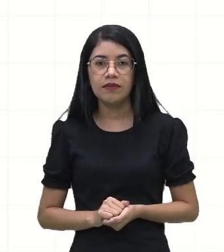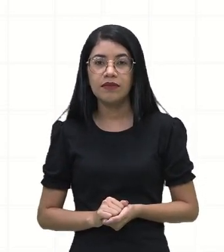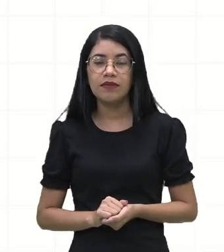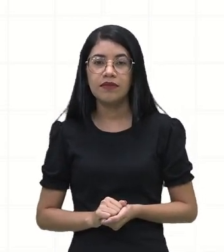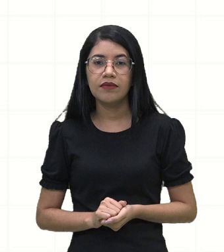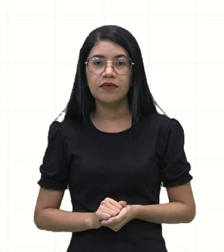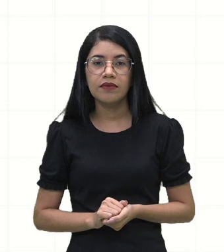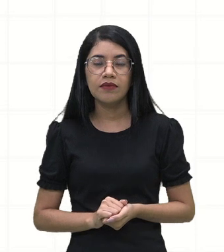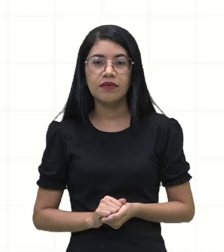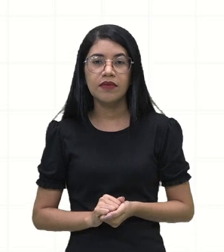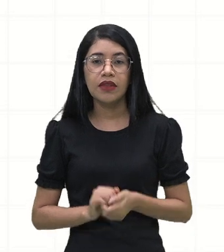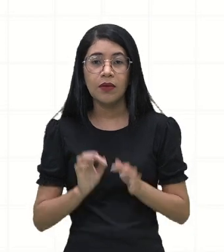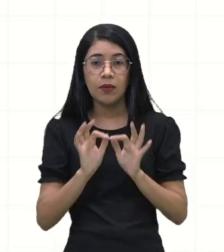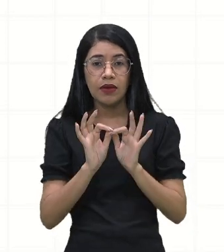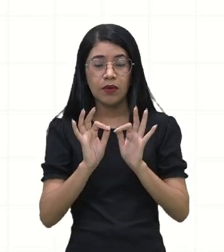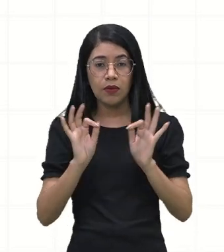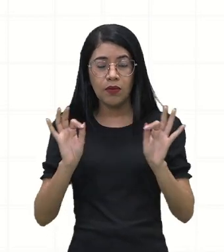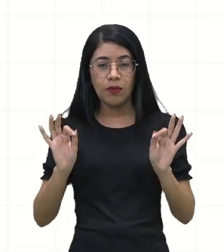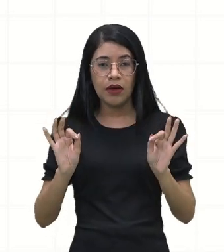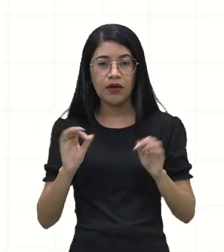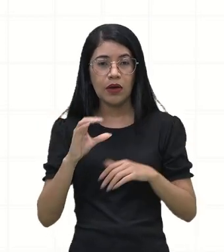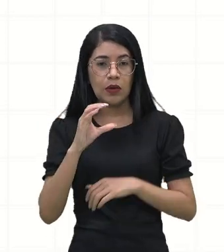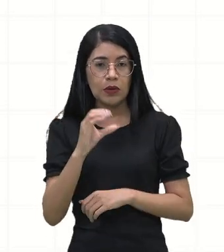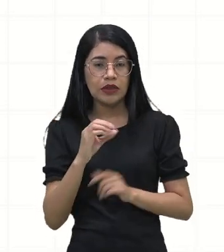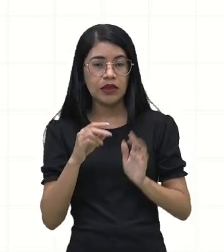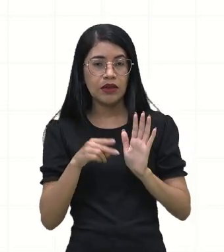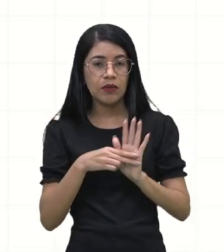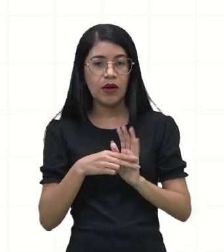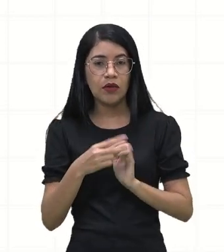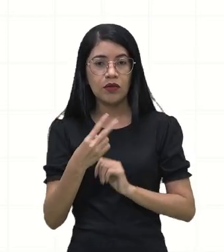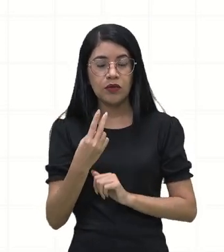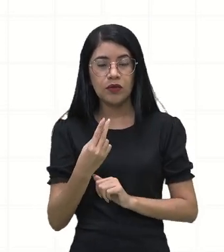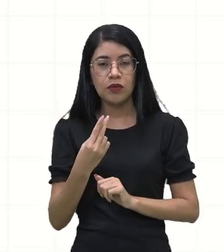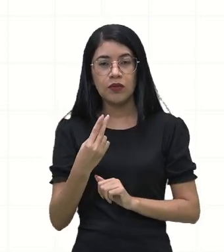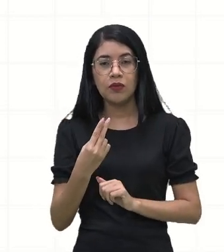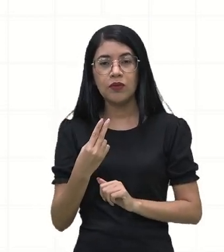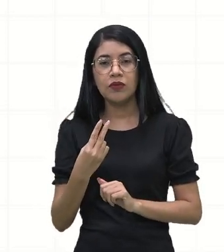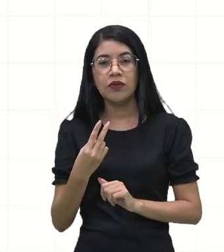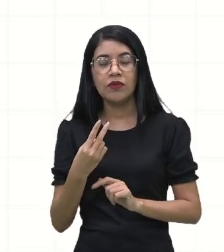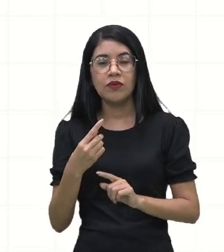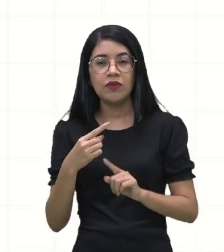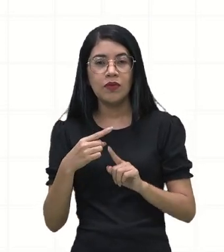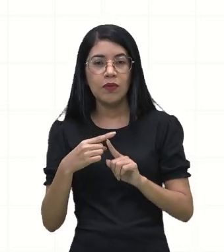O comprimento é igual a 2 vezes, né?